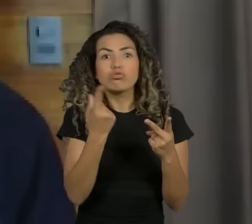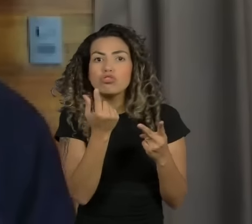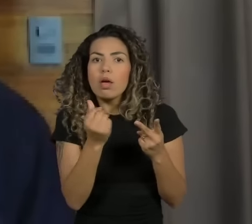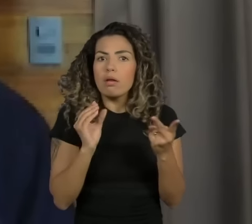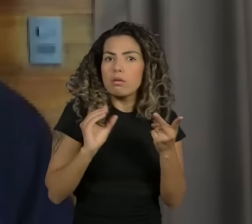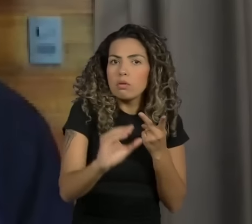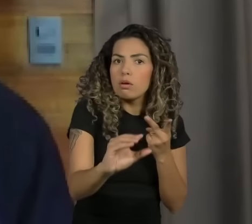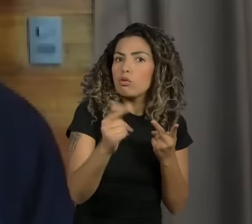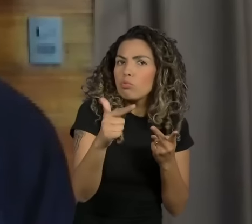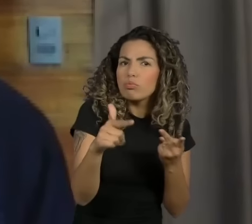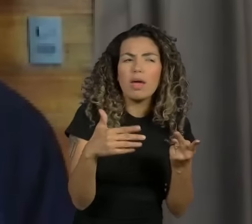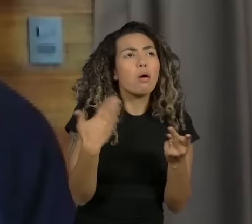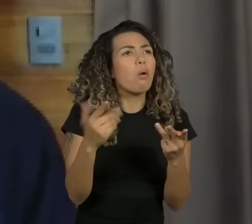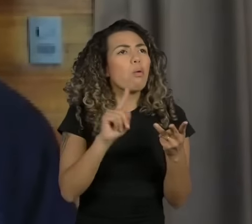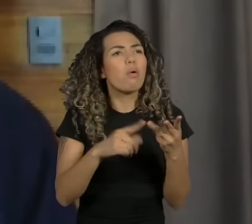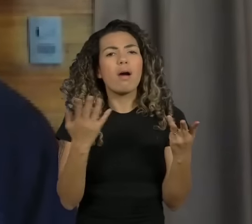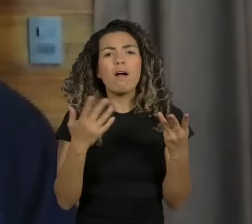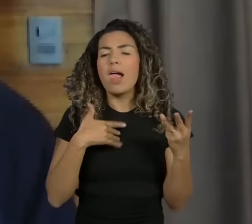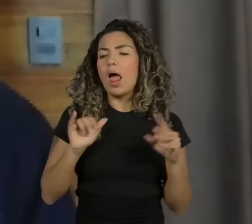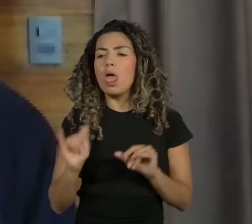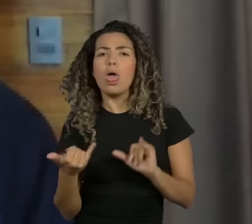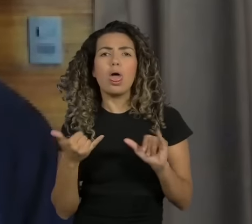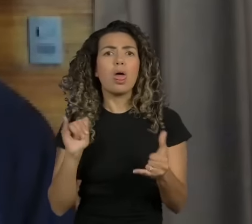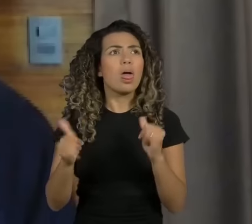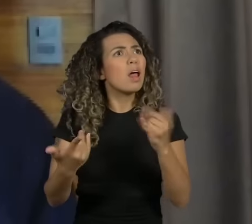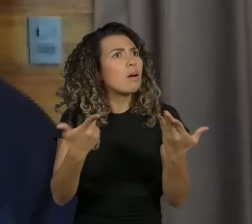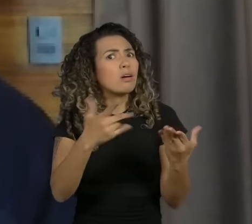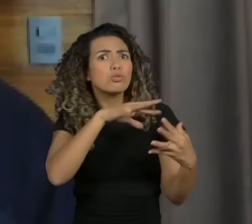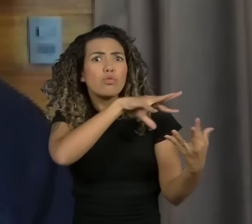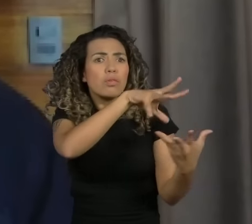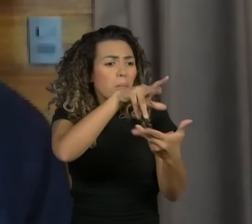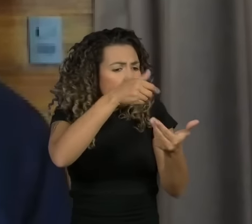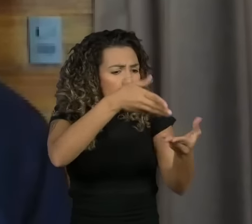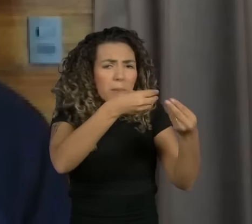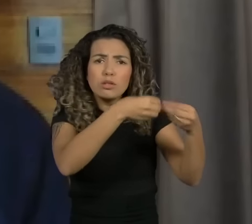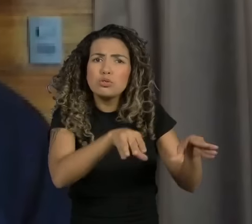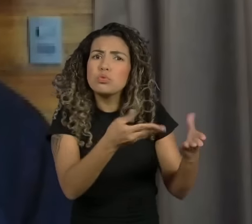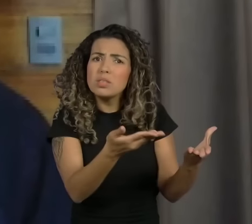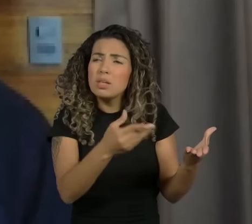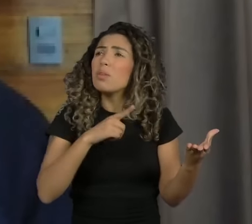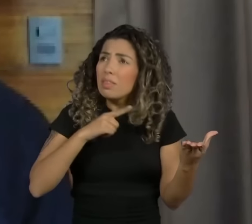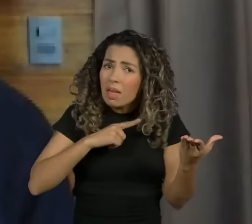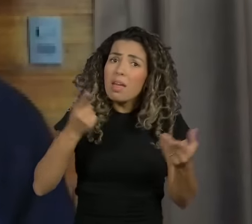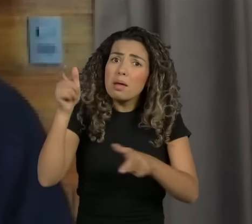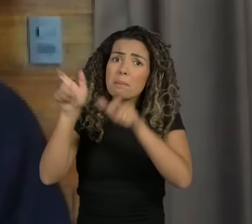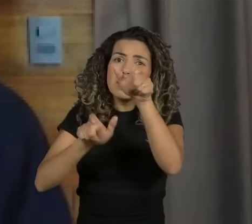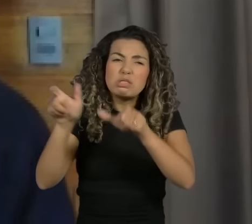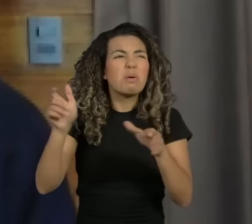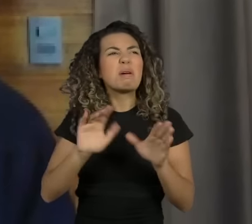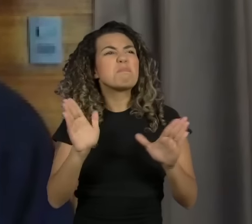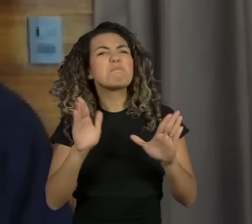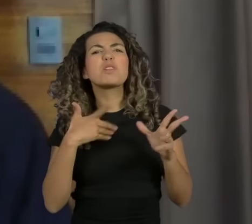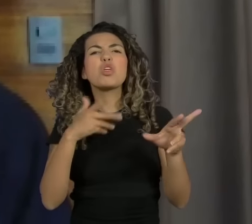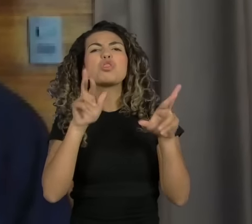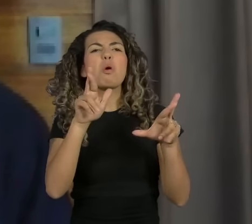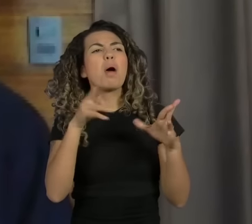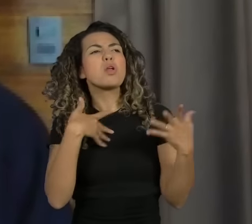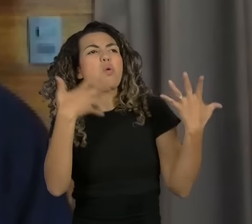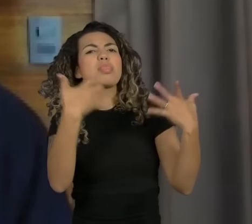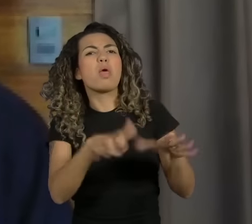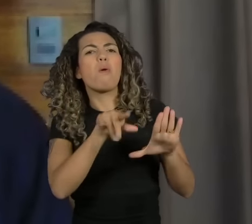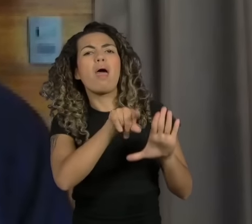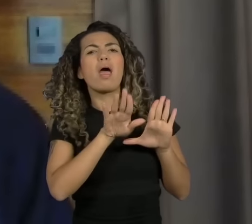de tirar proveito do sofrimento do planeta, tem muita gente interessada em que não dê certo ou